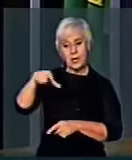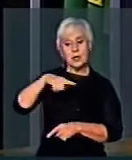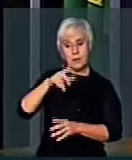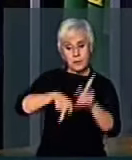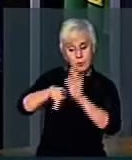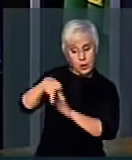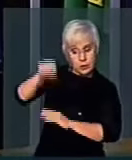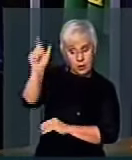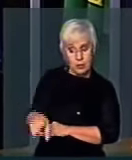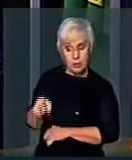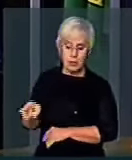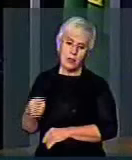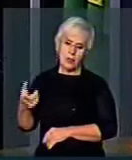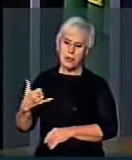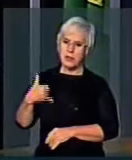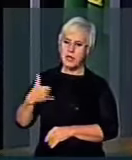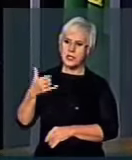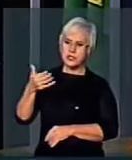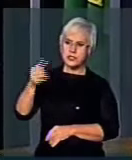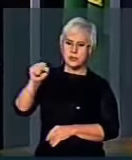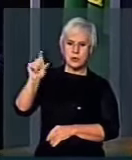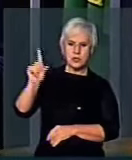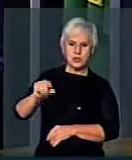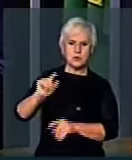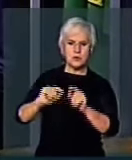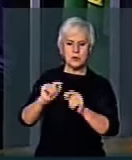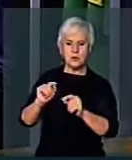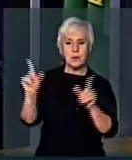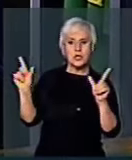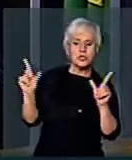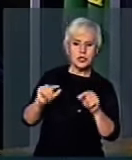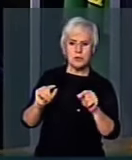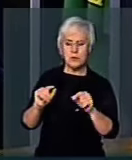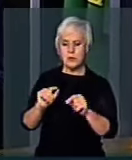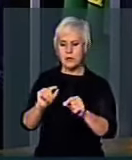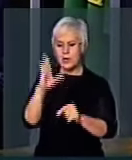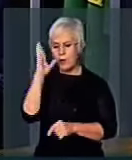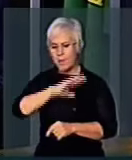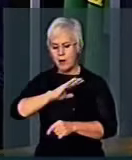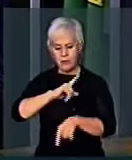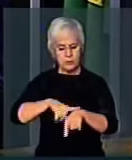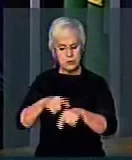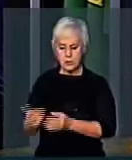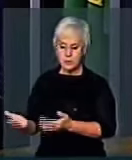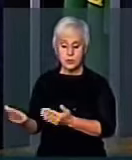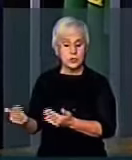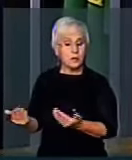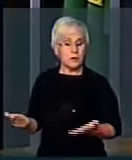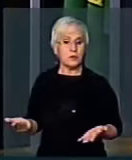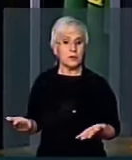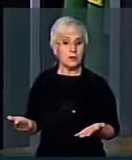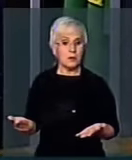votado. Então a redução da maioridade penal, como uma forma de inibir a criminalidade ainda na fase juvenil, é